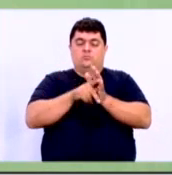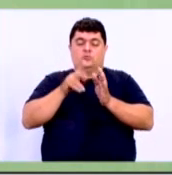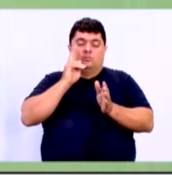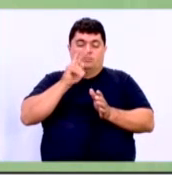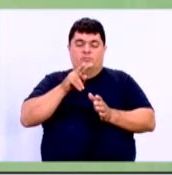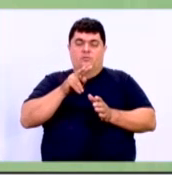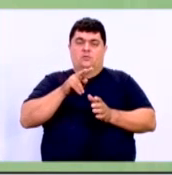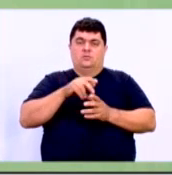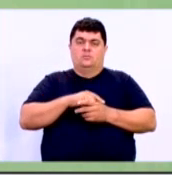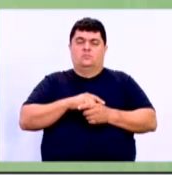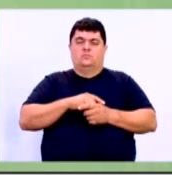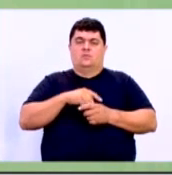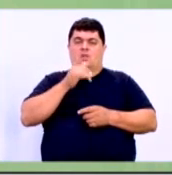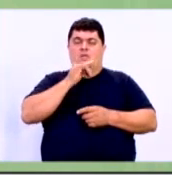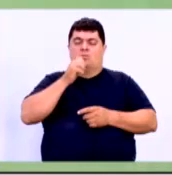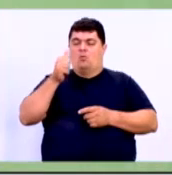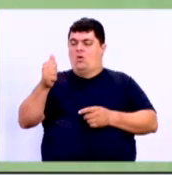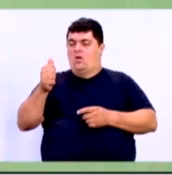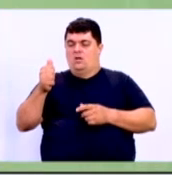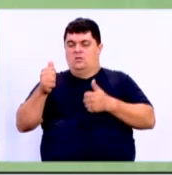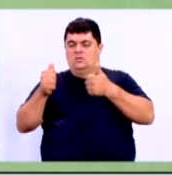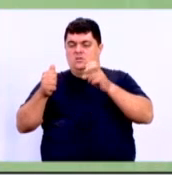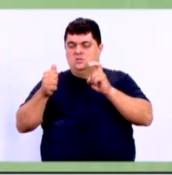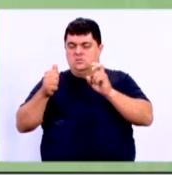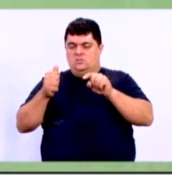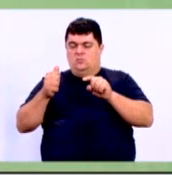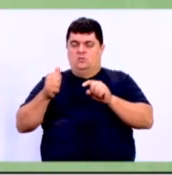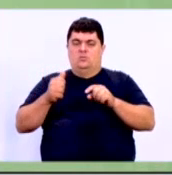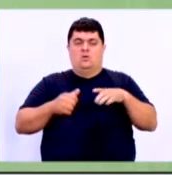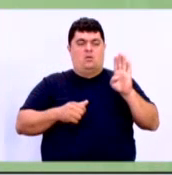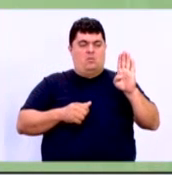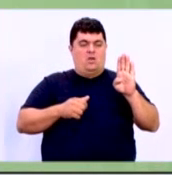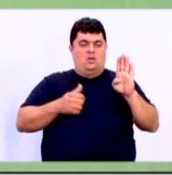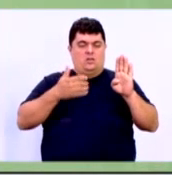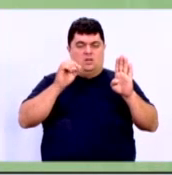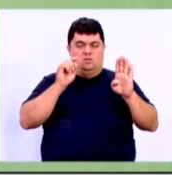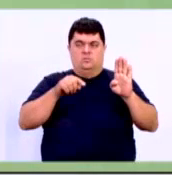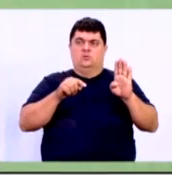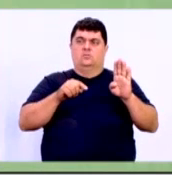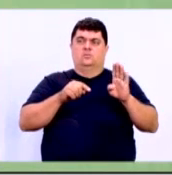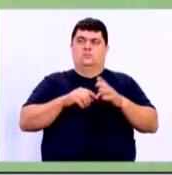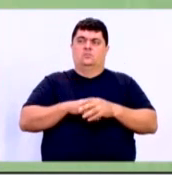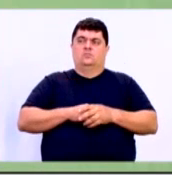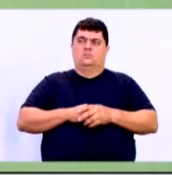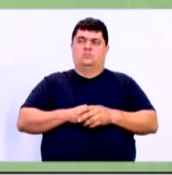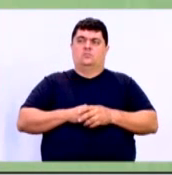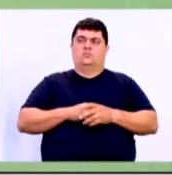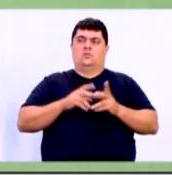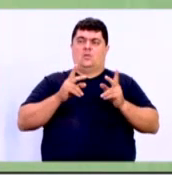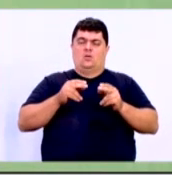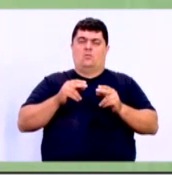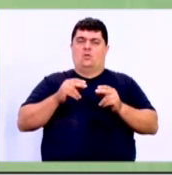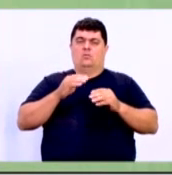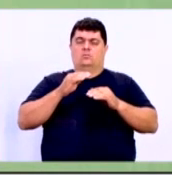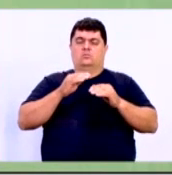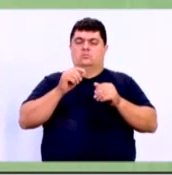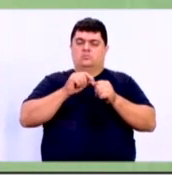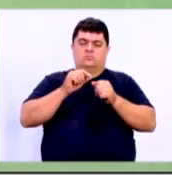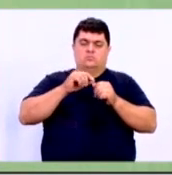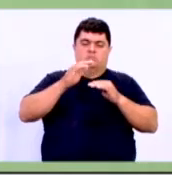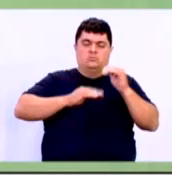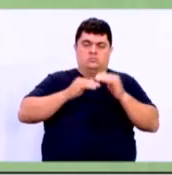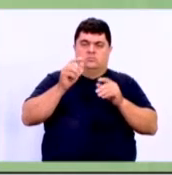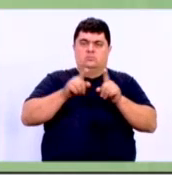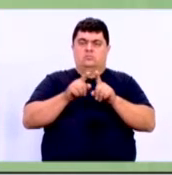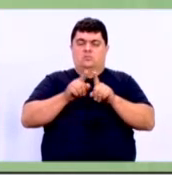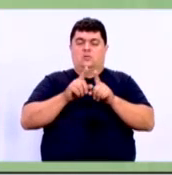separou, vamos dizer que a alfa foi 15 mil, a beta 10 mil. A mão de obra, a mesma coisa, 12 mil e 8 mil. Para que o senhor está fazendo isso, professor?